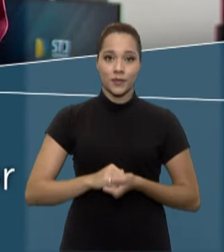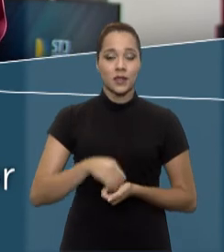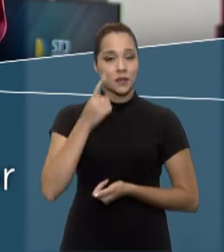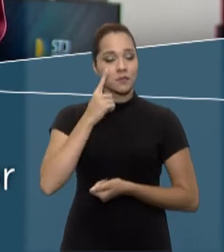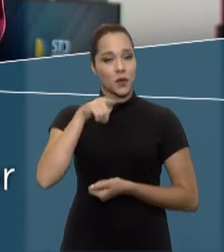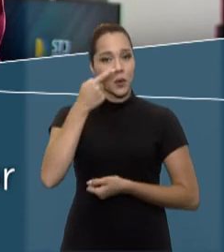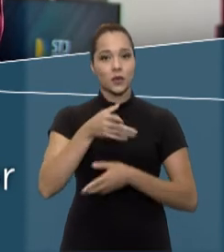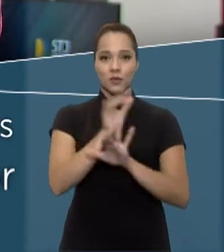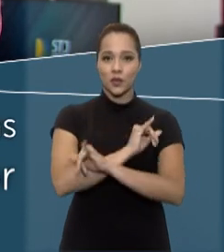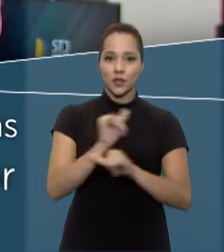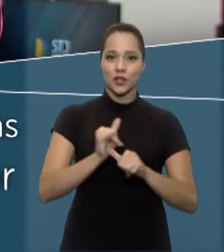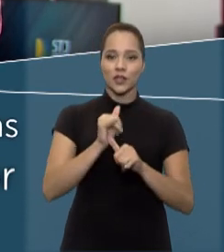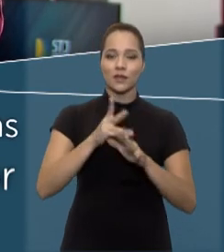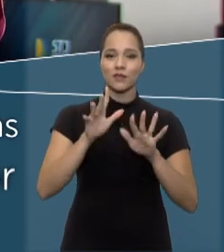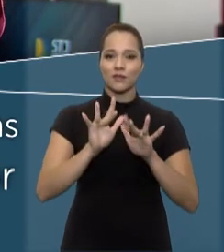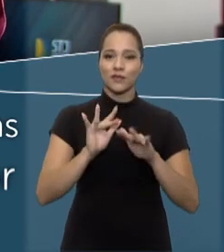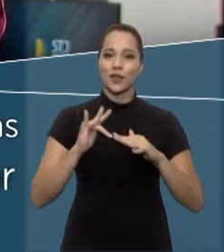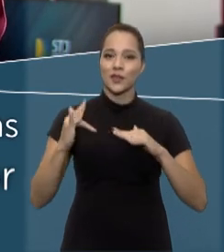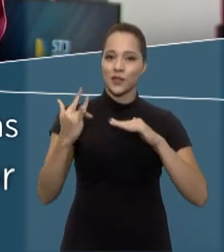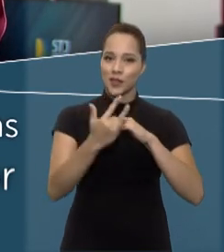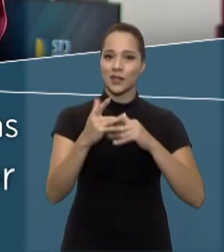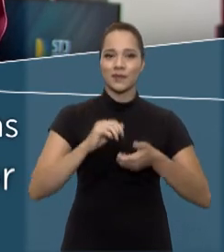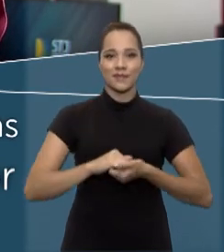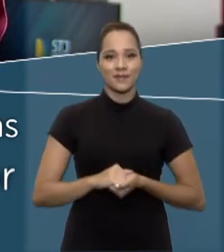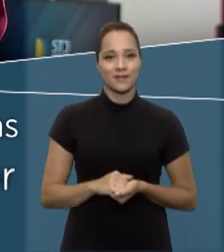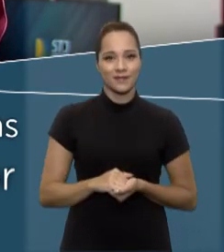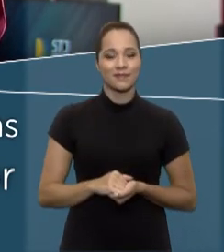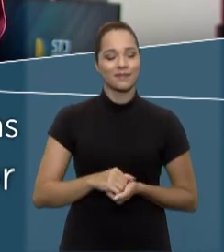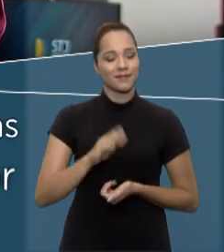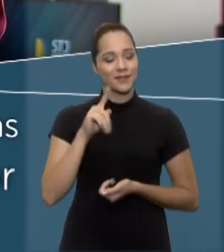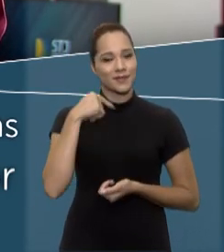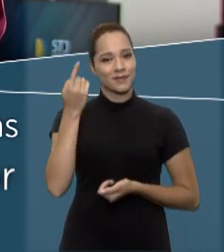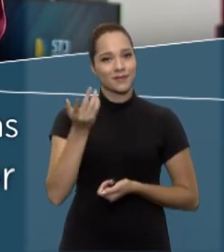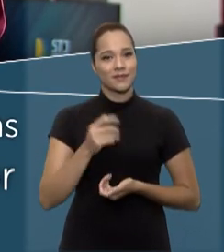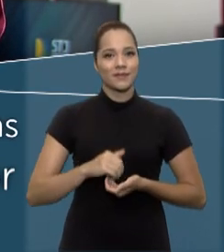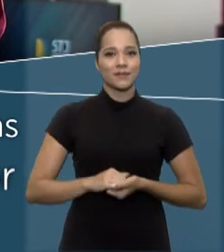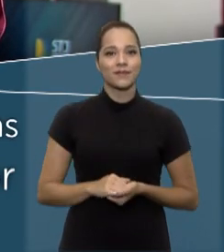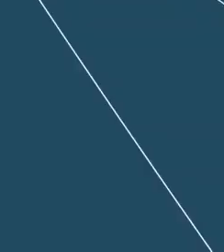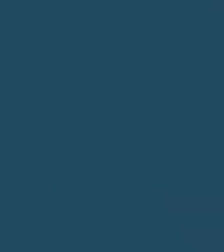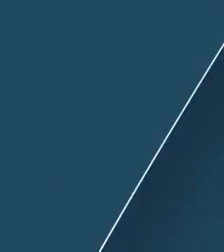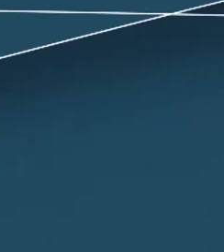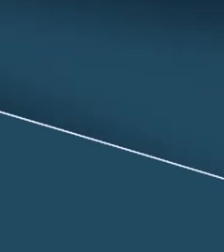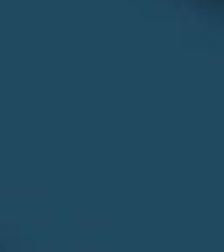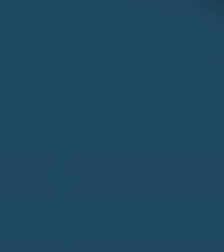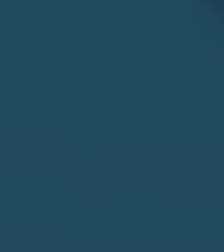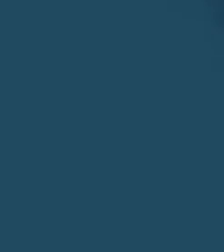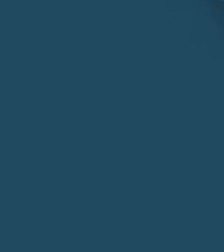Você confere outras notícias no site do STJ e nas nossas redes sociais. Até a próxima!